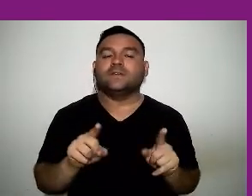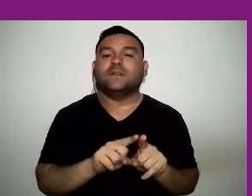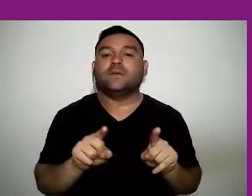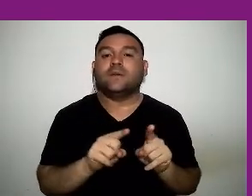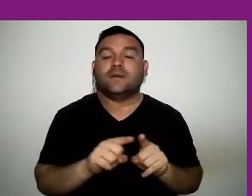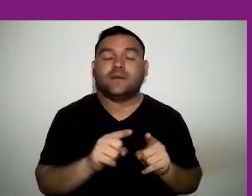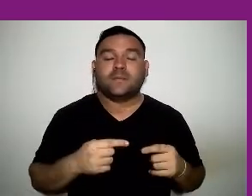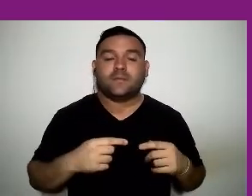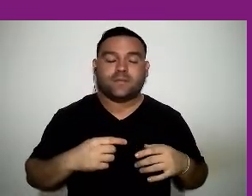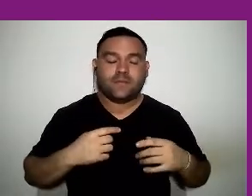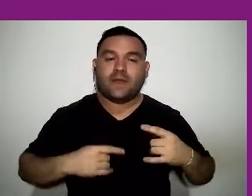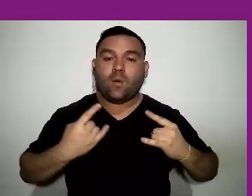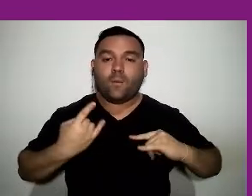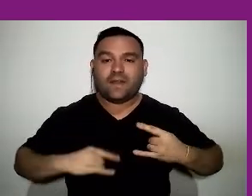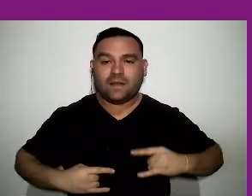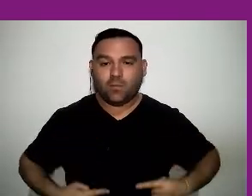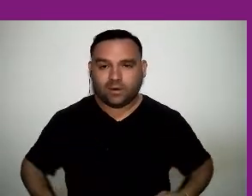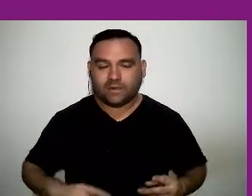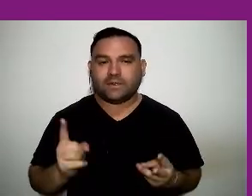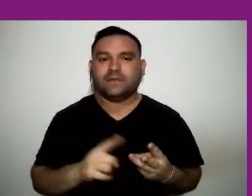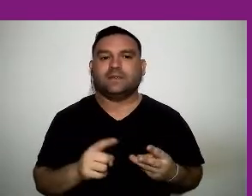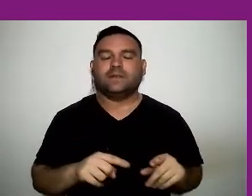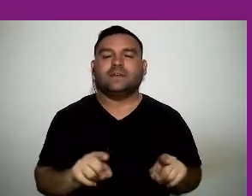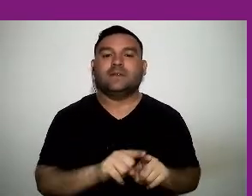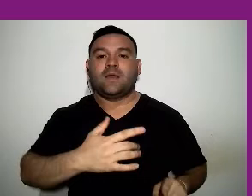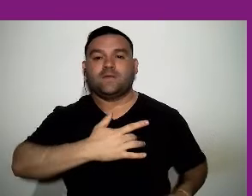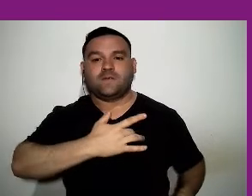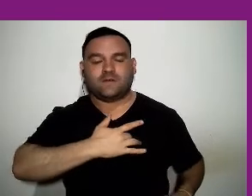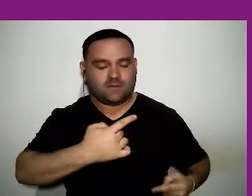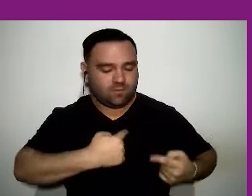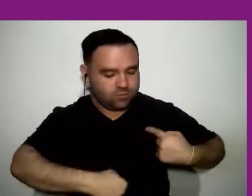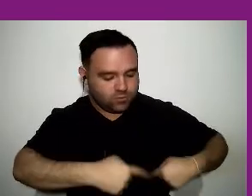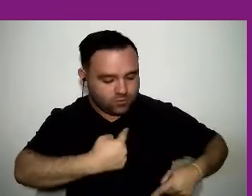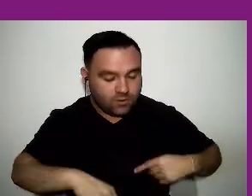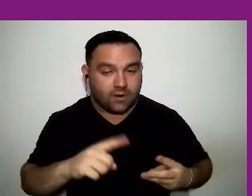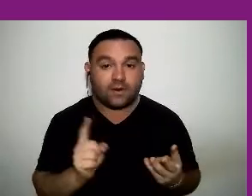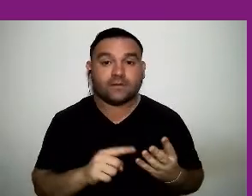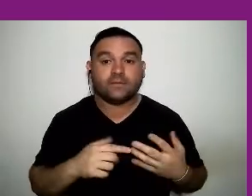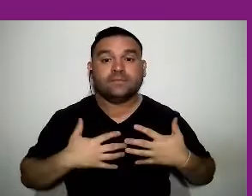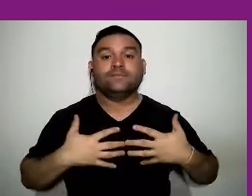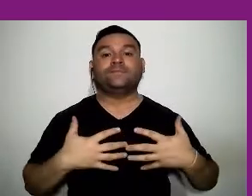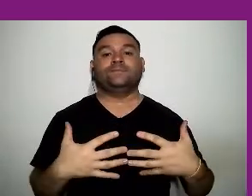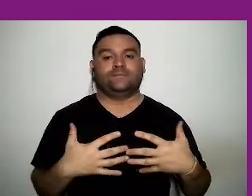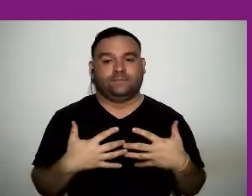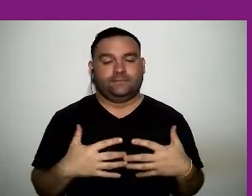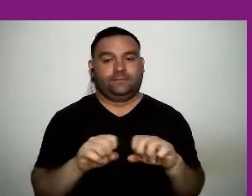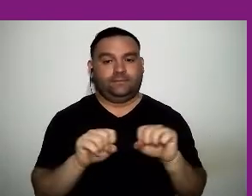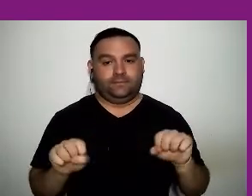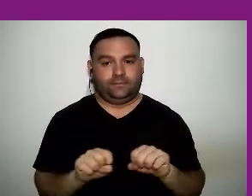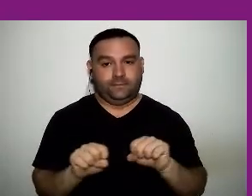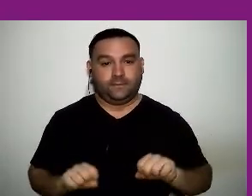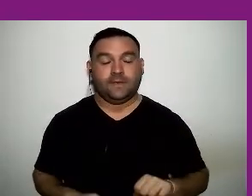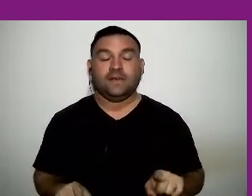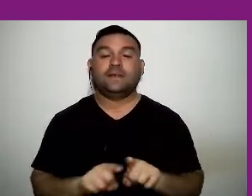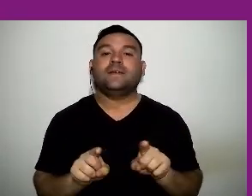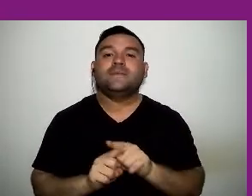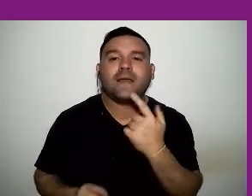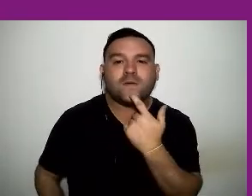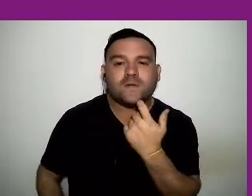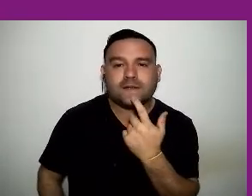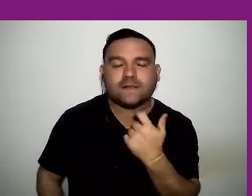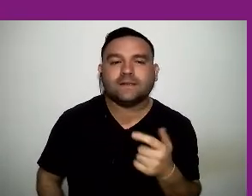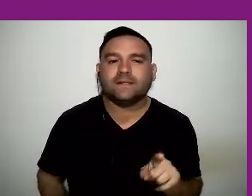função metabólica, do sistema cardiovascular, do sistema respiratório, aqui da coagulação, por